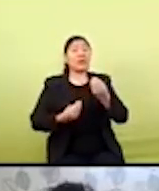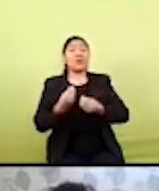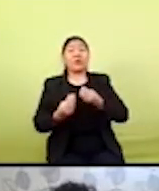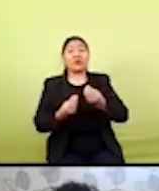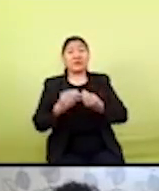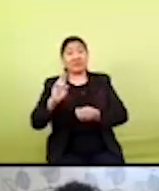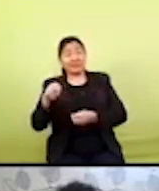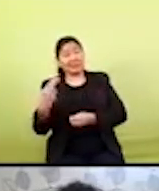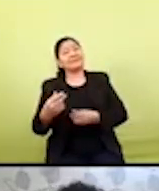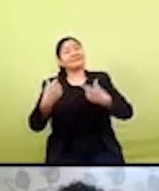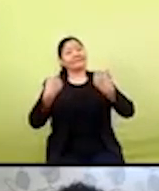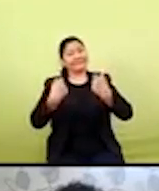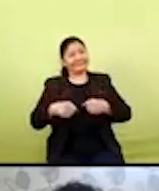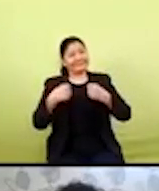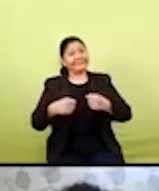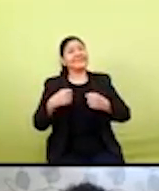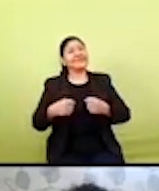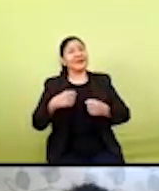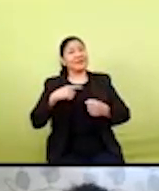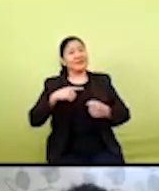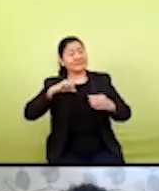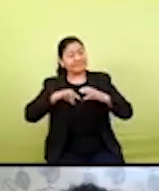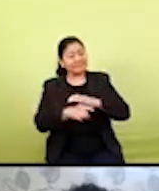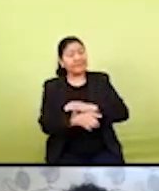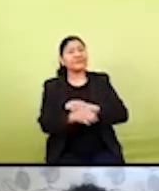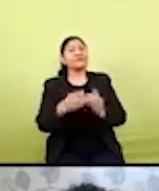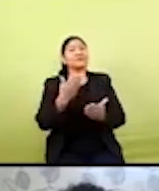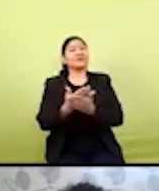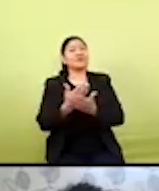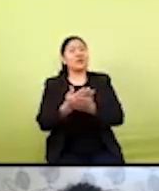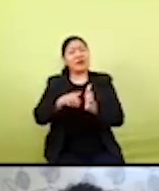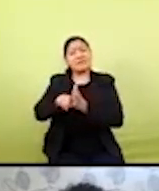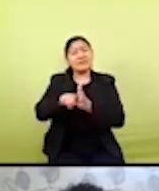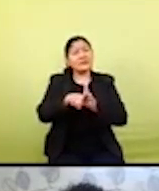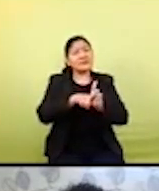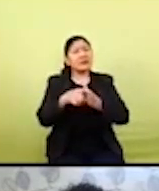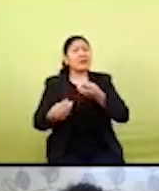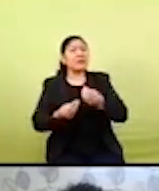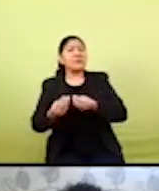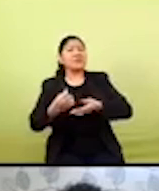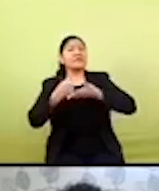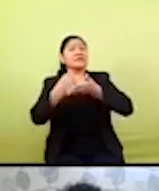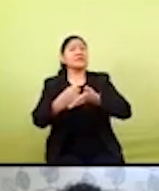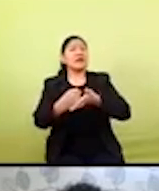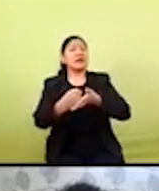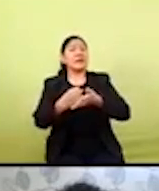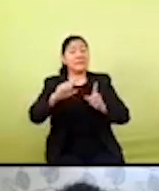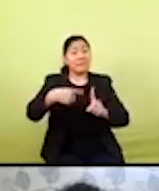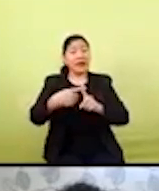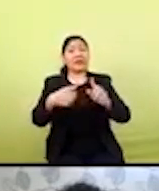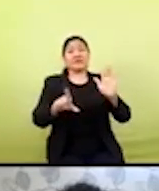nós ainda precisamos dispor de muitos equipamentos e muitas legislações para enfrentar